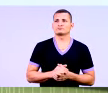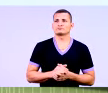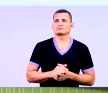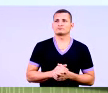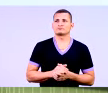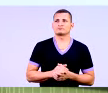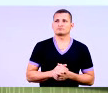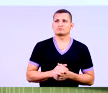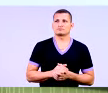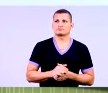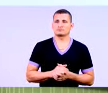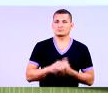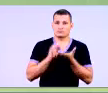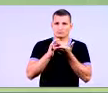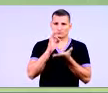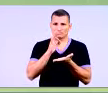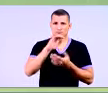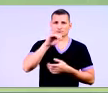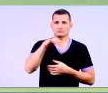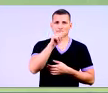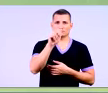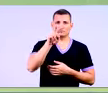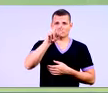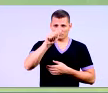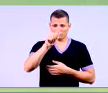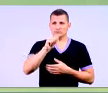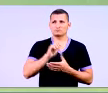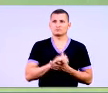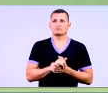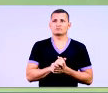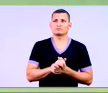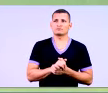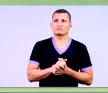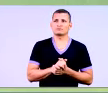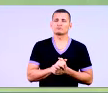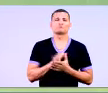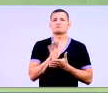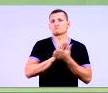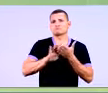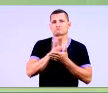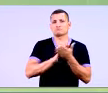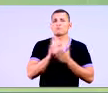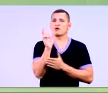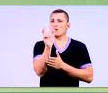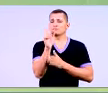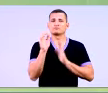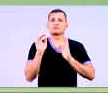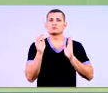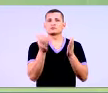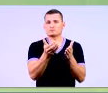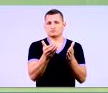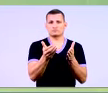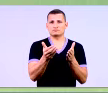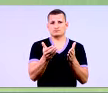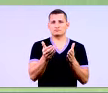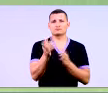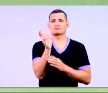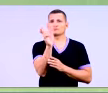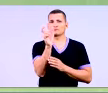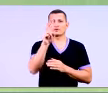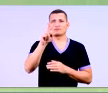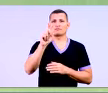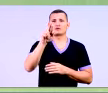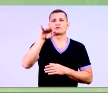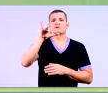já em java é bem interessante em java não existe uma palavra específica para definir as variáveis porque isso